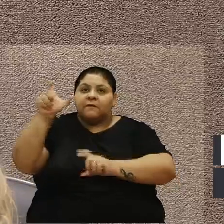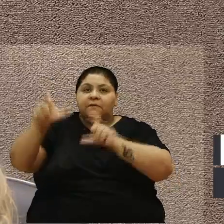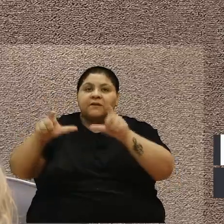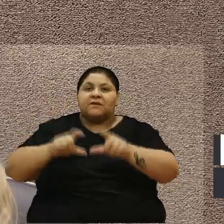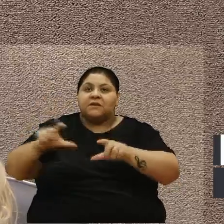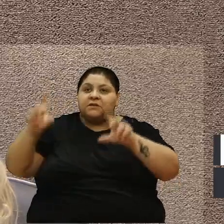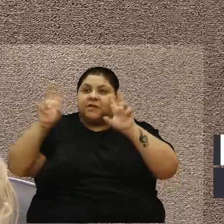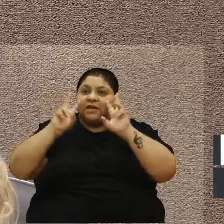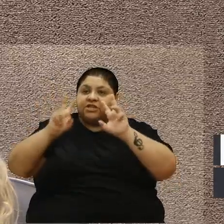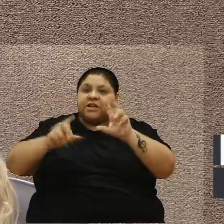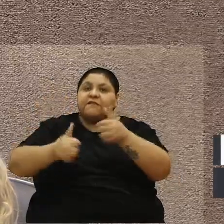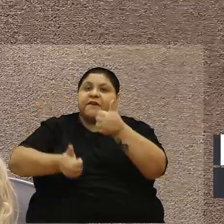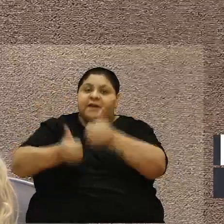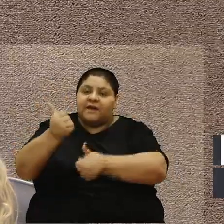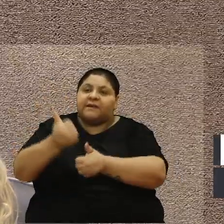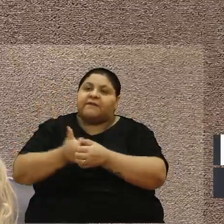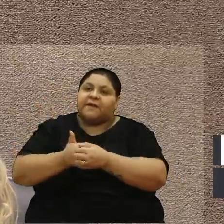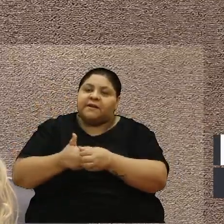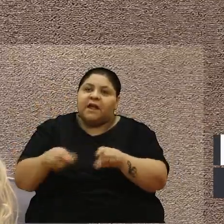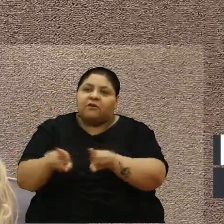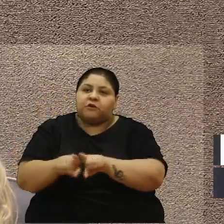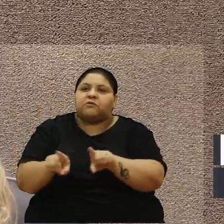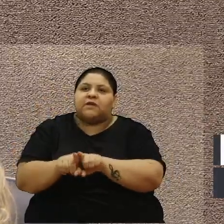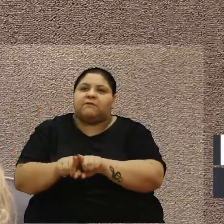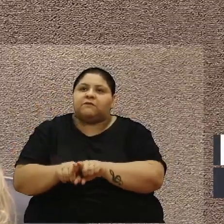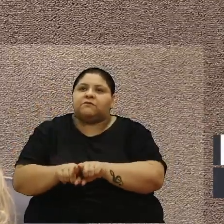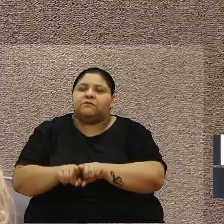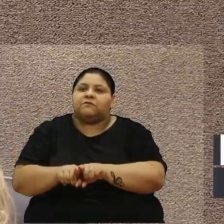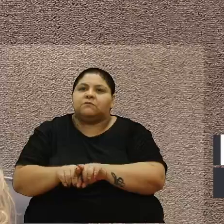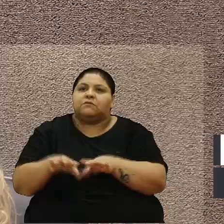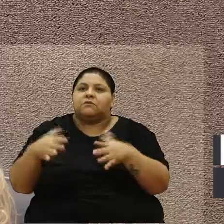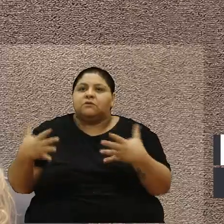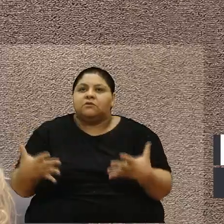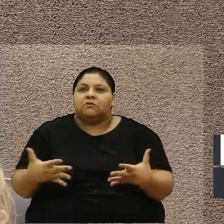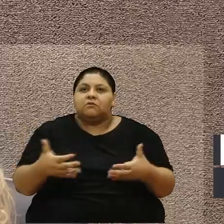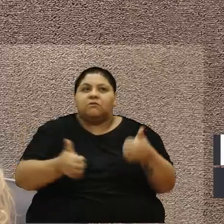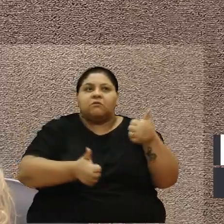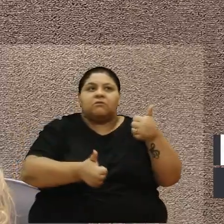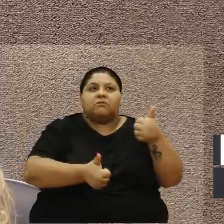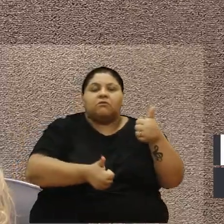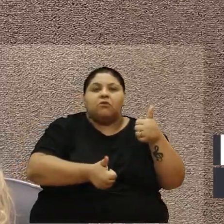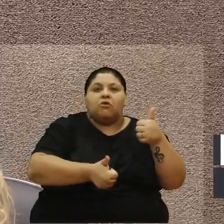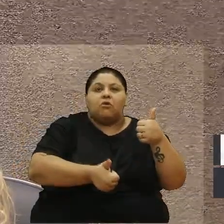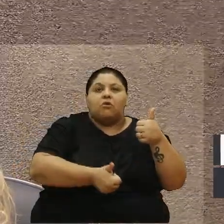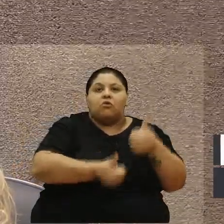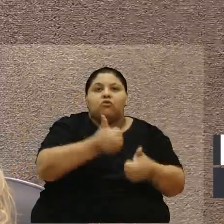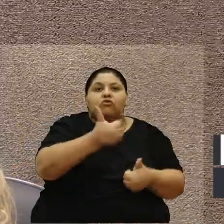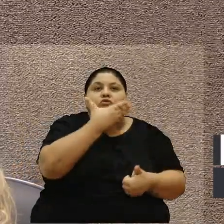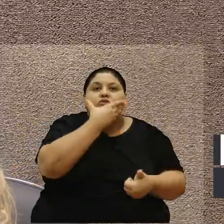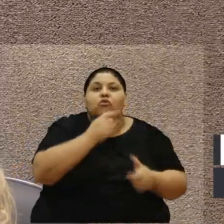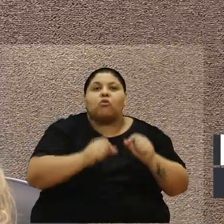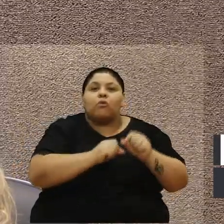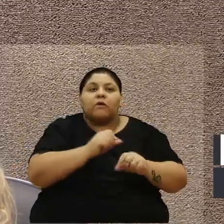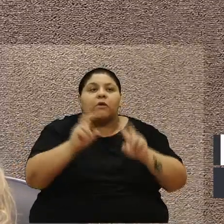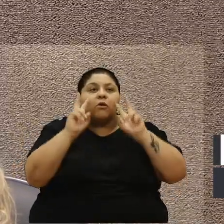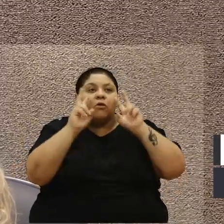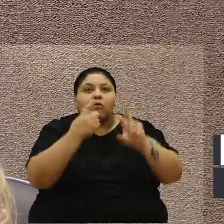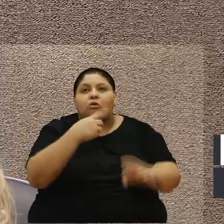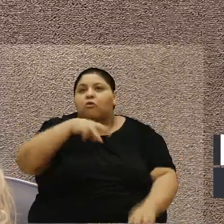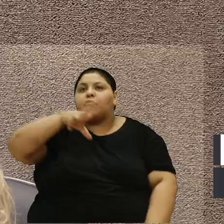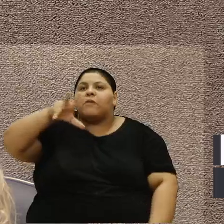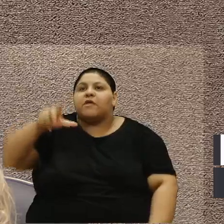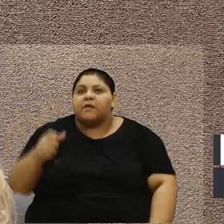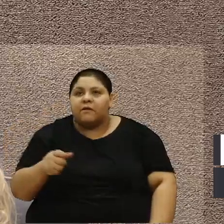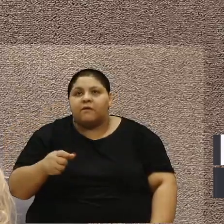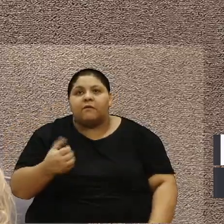o jogo das mulheres? Tem, sei lá, 1000 pessoas. Aí dá um jogo masculino. Quantas pessoas têm assistindo? 1 milhão.